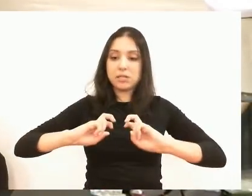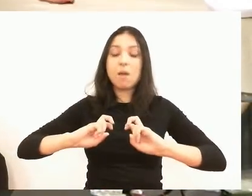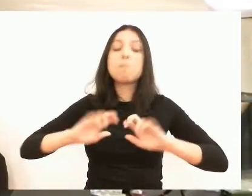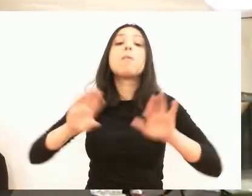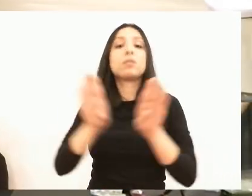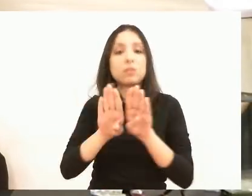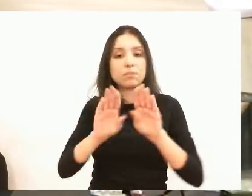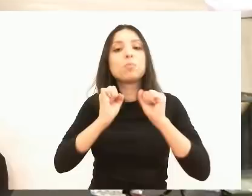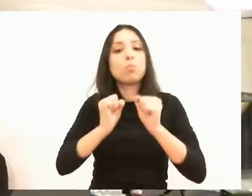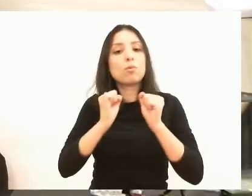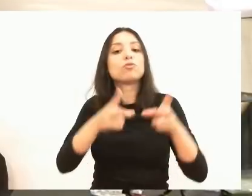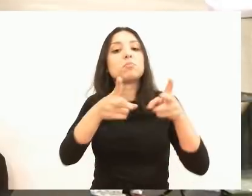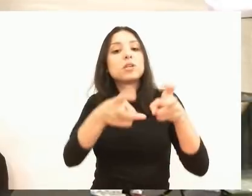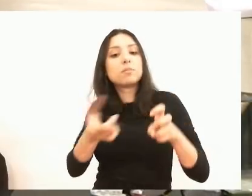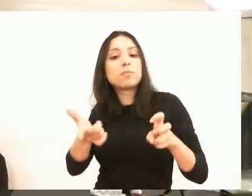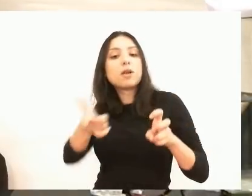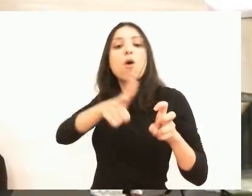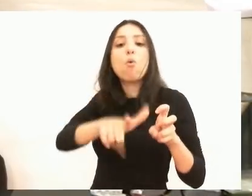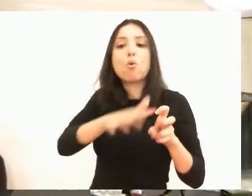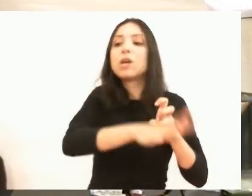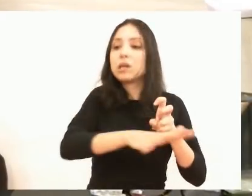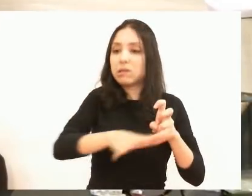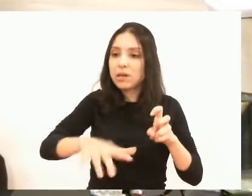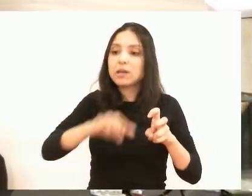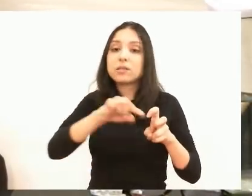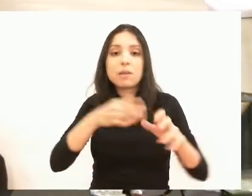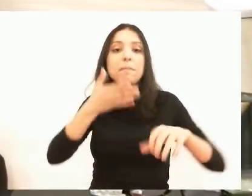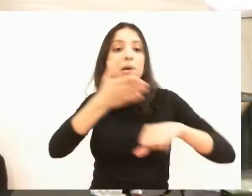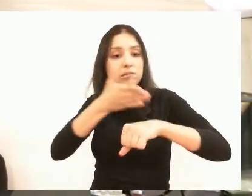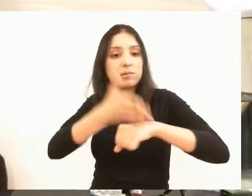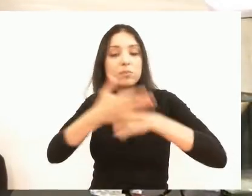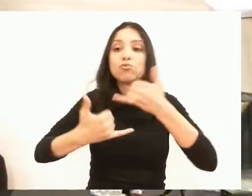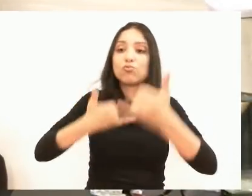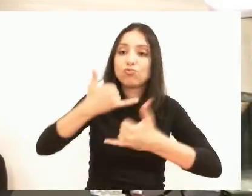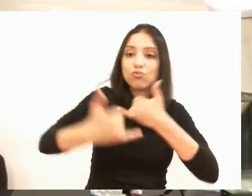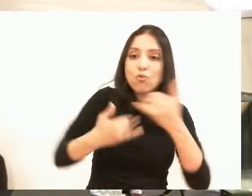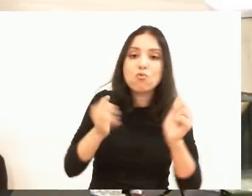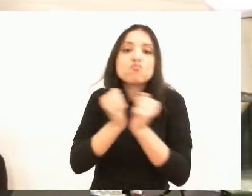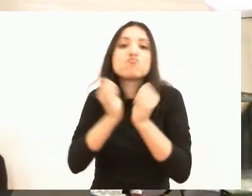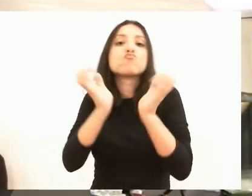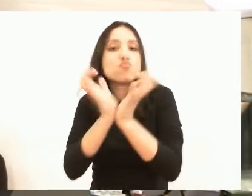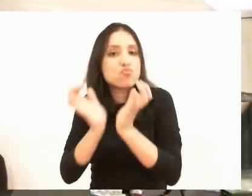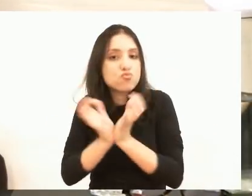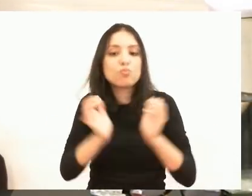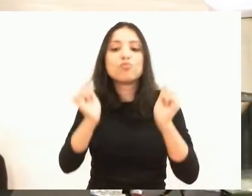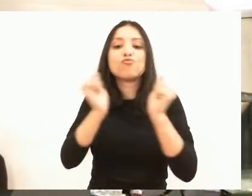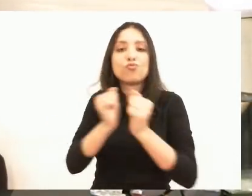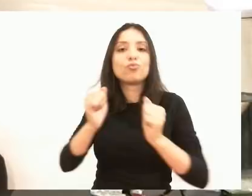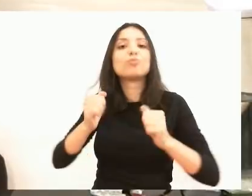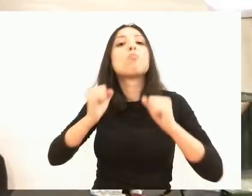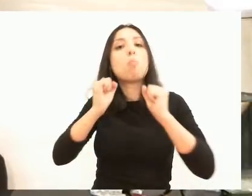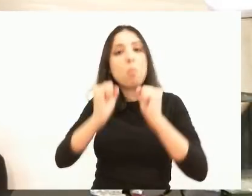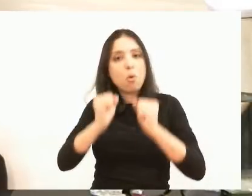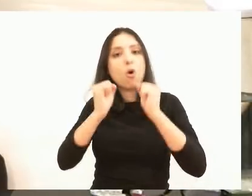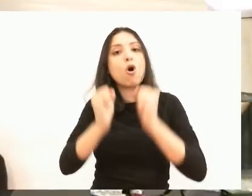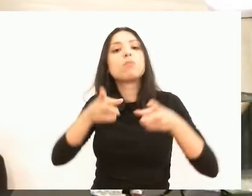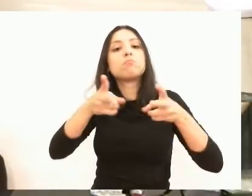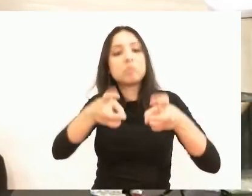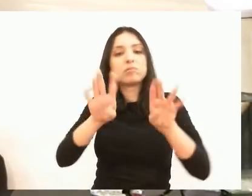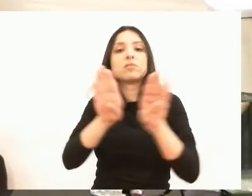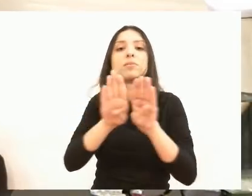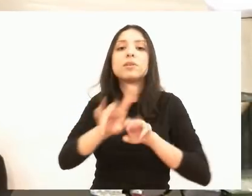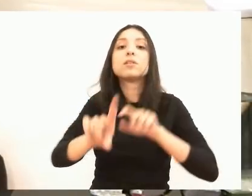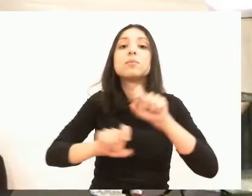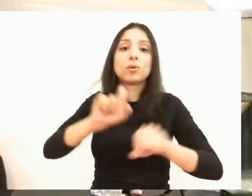outra criança que está num jogo de brincadeira num jogo corporal com ela ela pode está